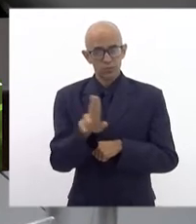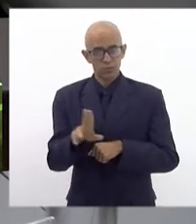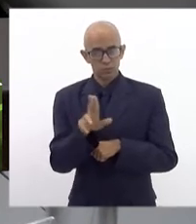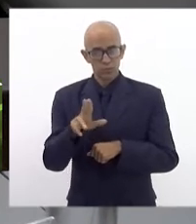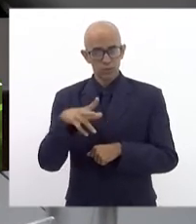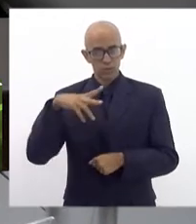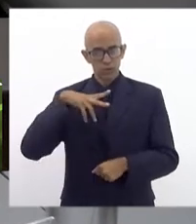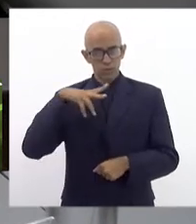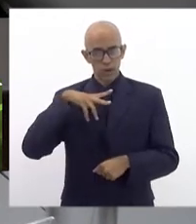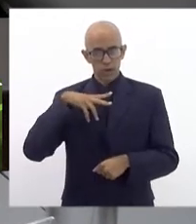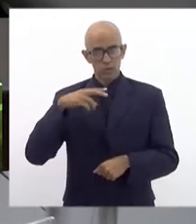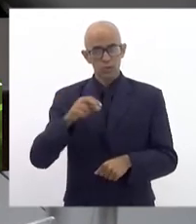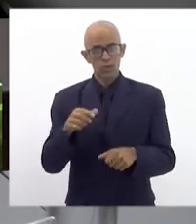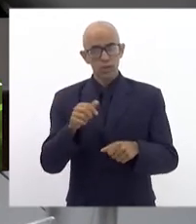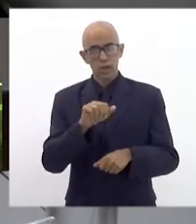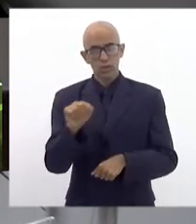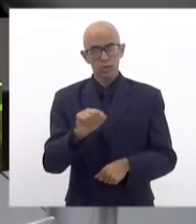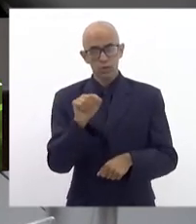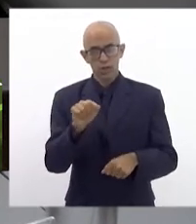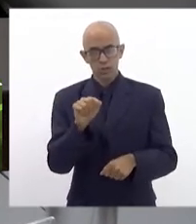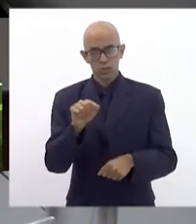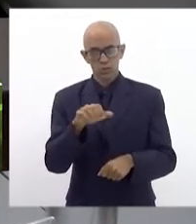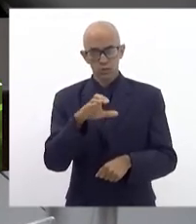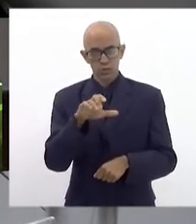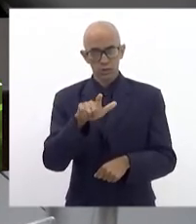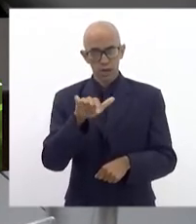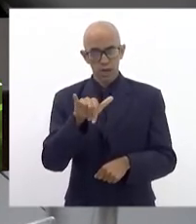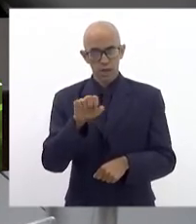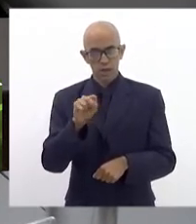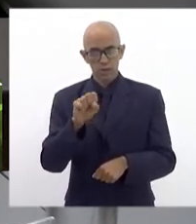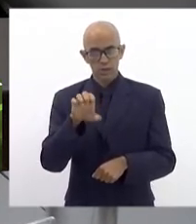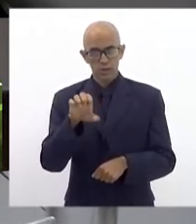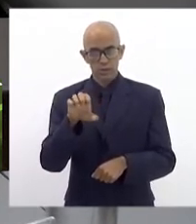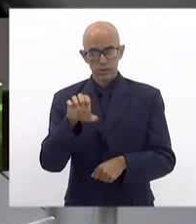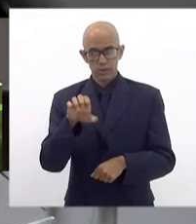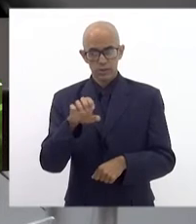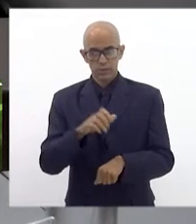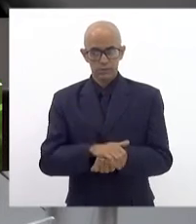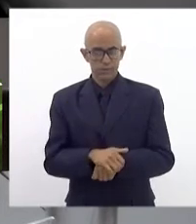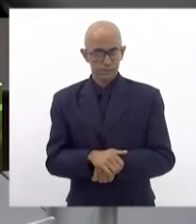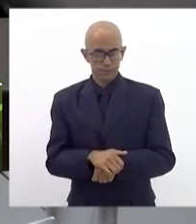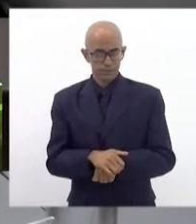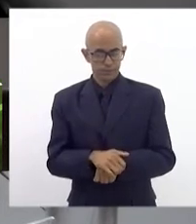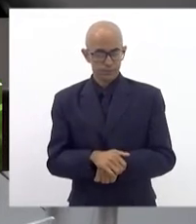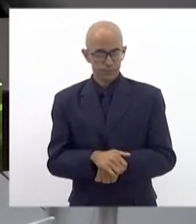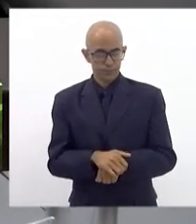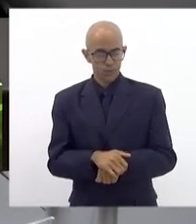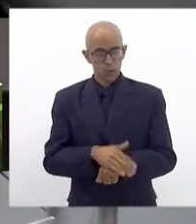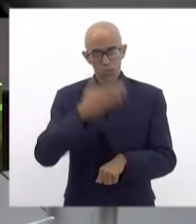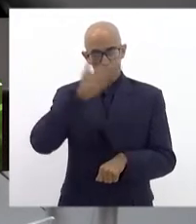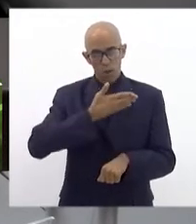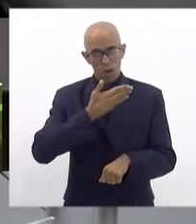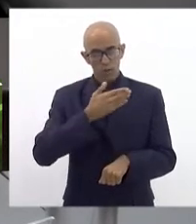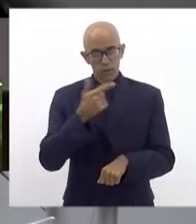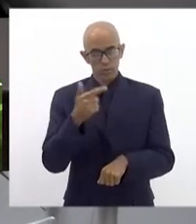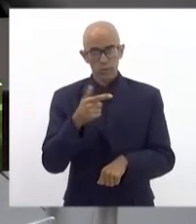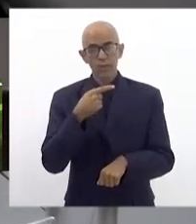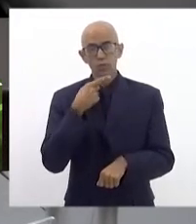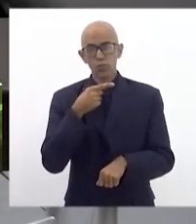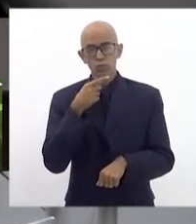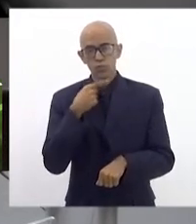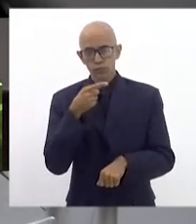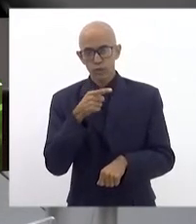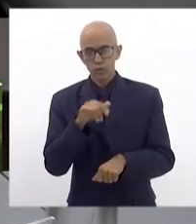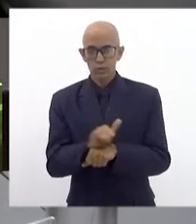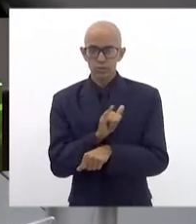privado e associações de classe. Ambos estão definidos nessa lei. Com comprovação inequívoca de possuir